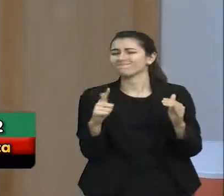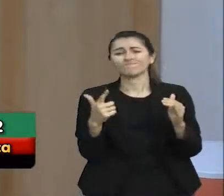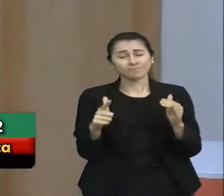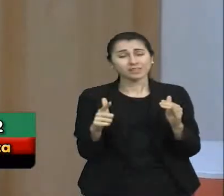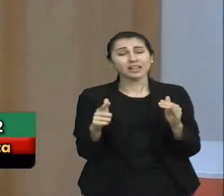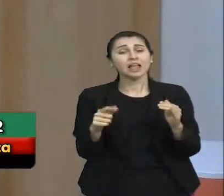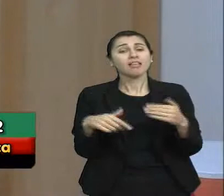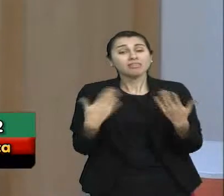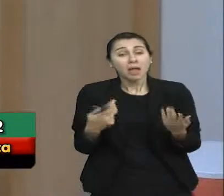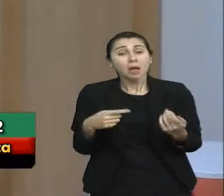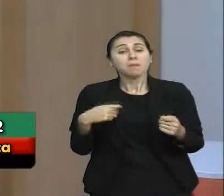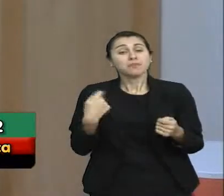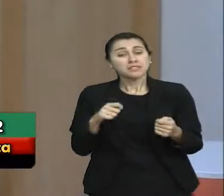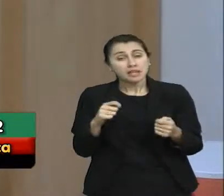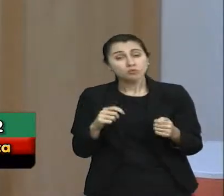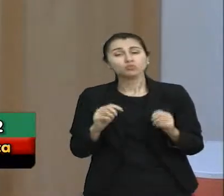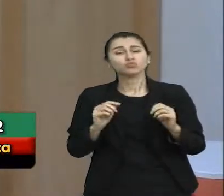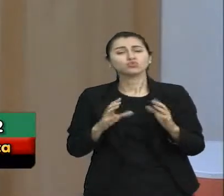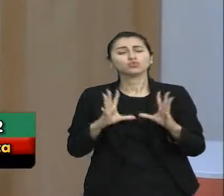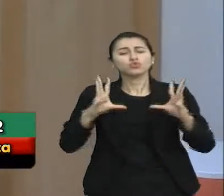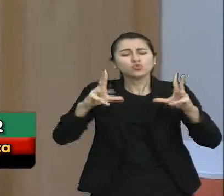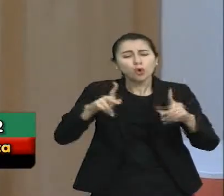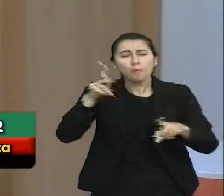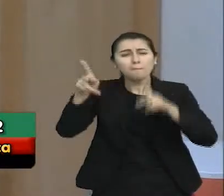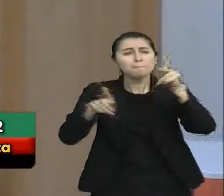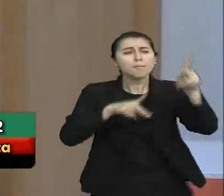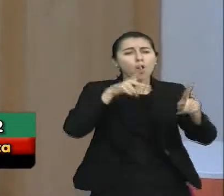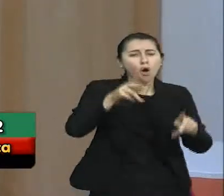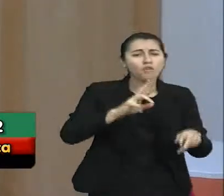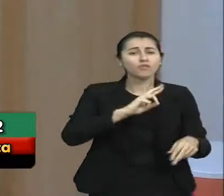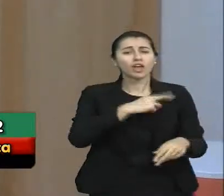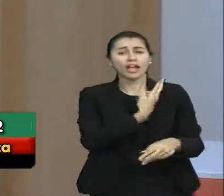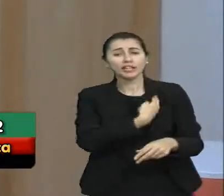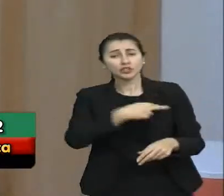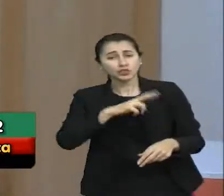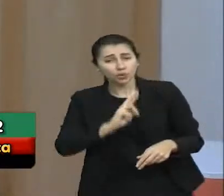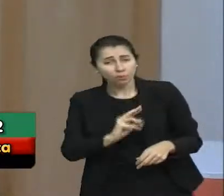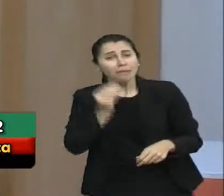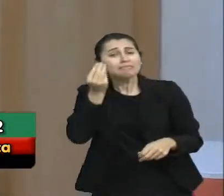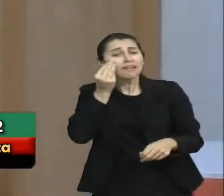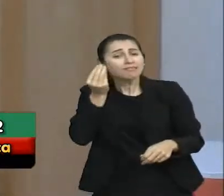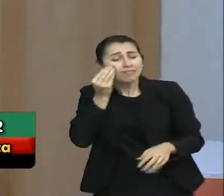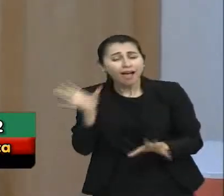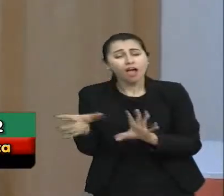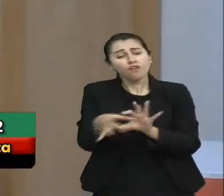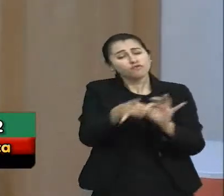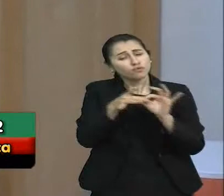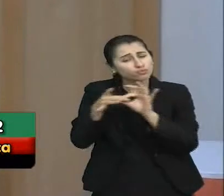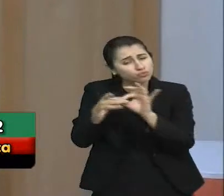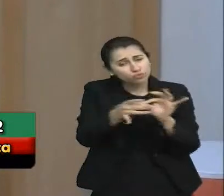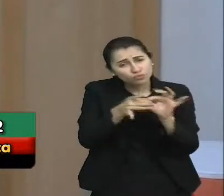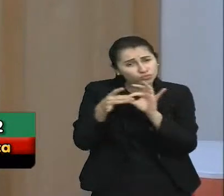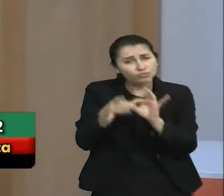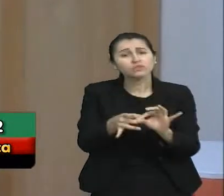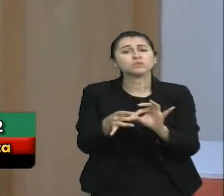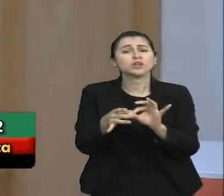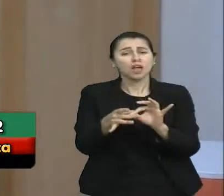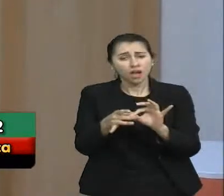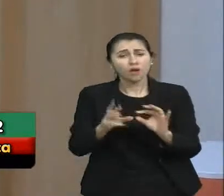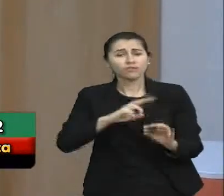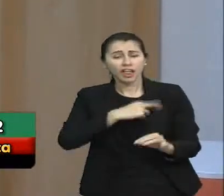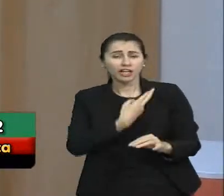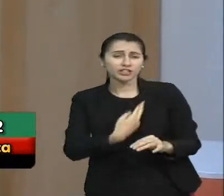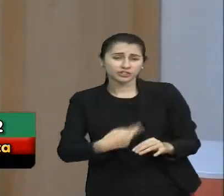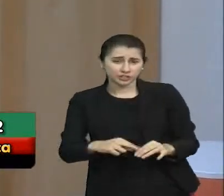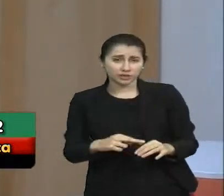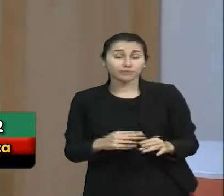sociedade, todos os povos religiosos, para que venha, para que haja união. E o fórum é para isso, né? Para que